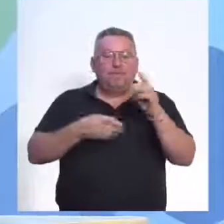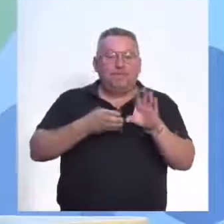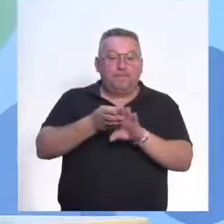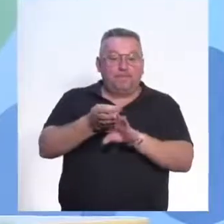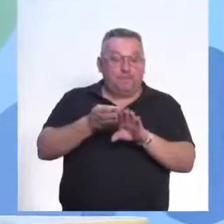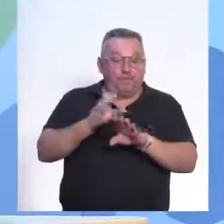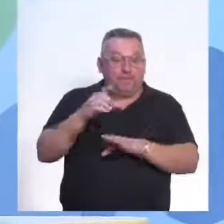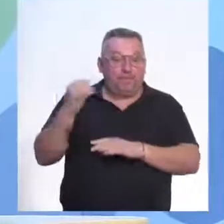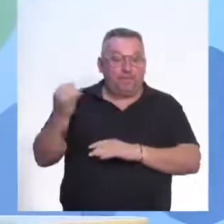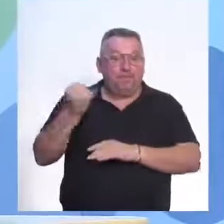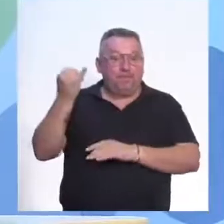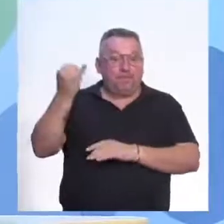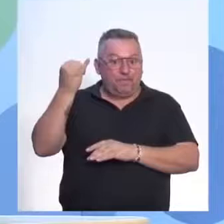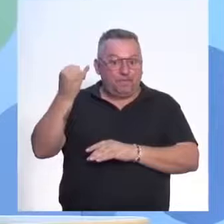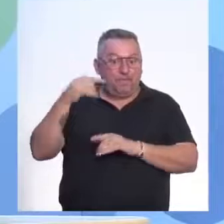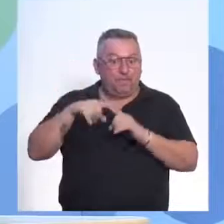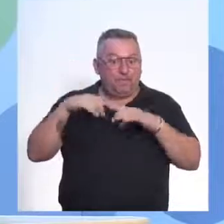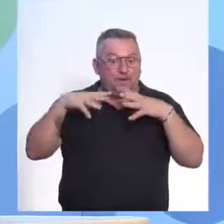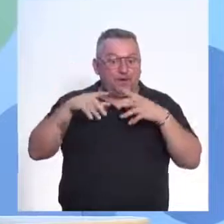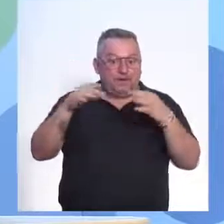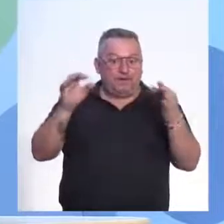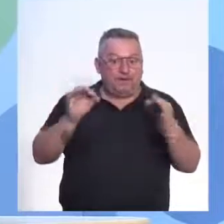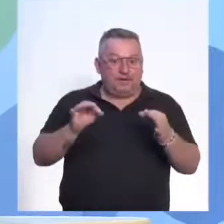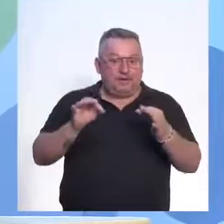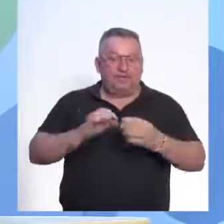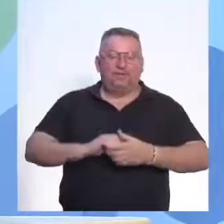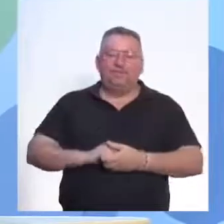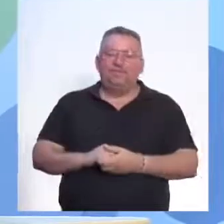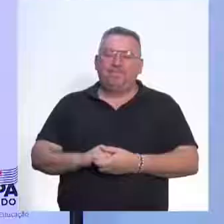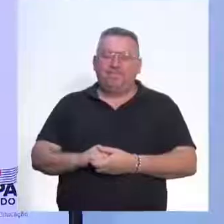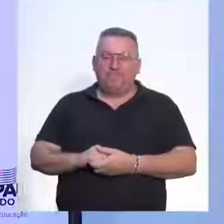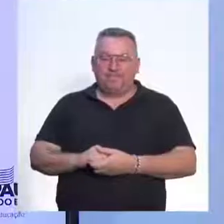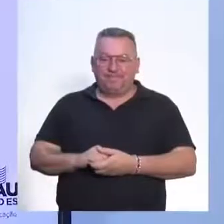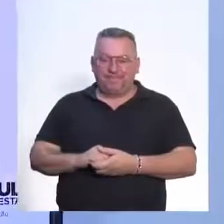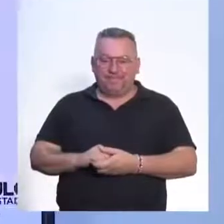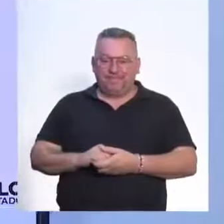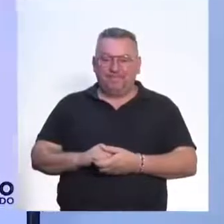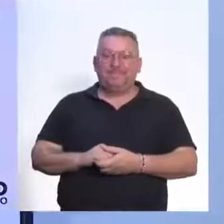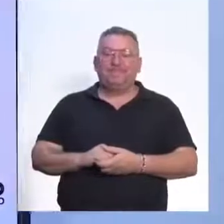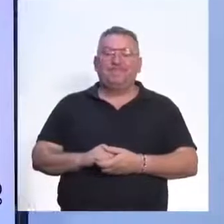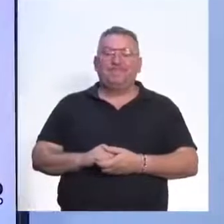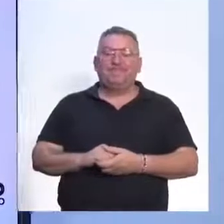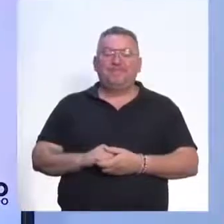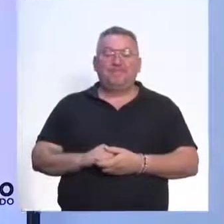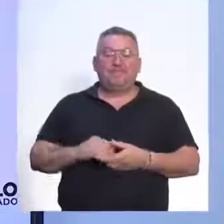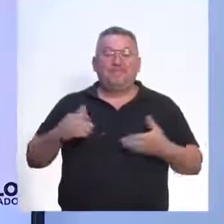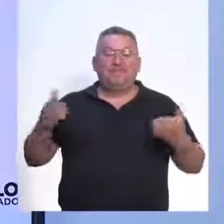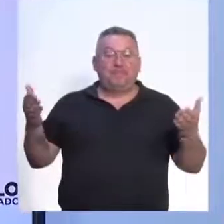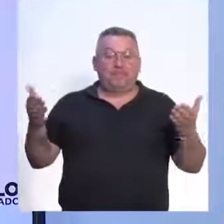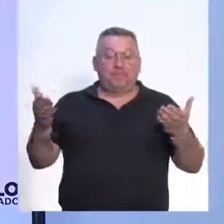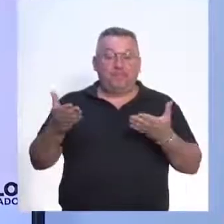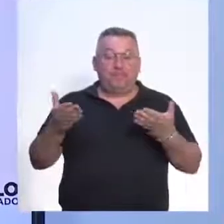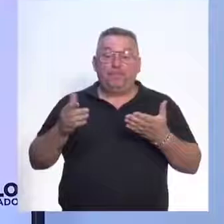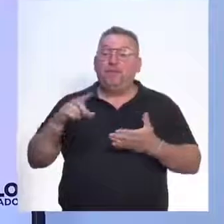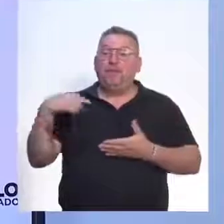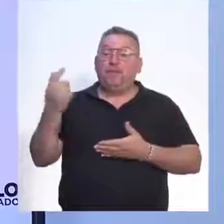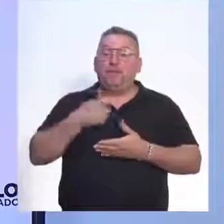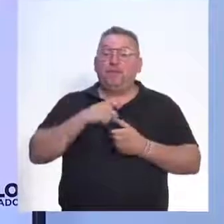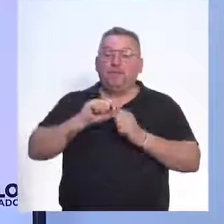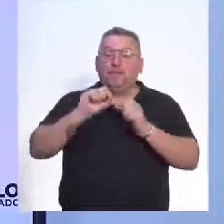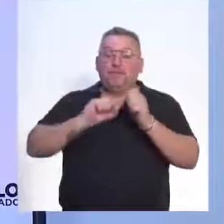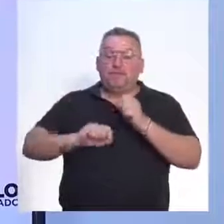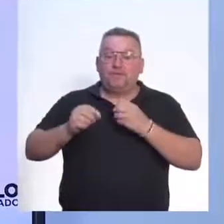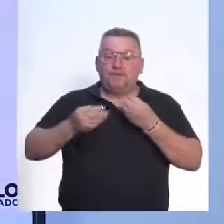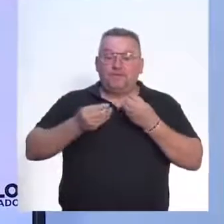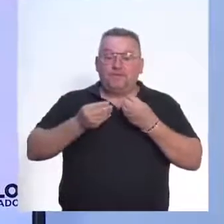muito importantes para que tudo funcione direitinho. Então, vamos lá? Vamos lá? Então, assim, professores, hoje nós vamos passar a